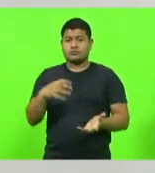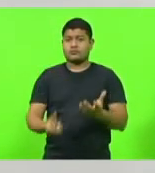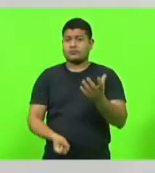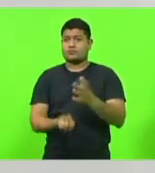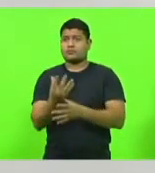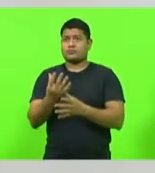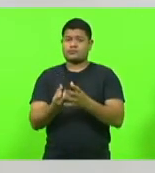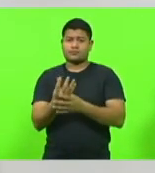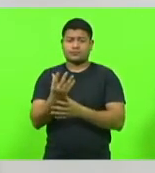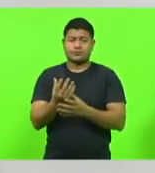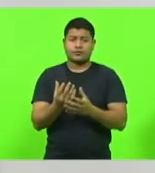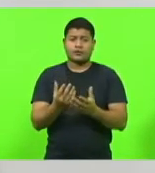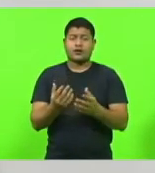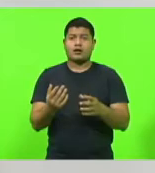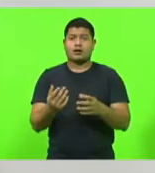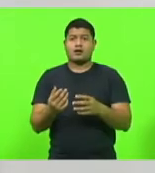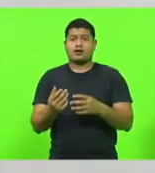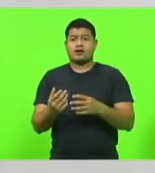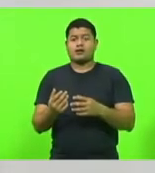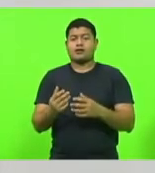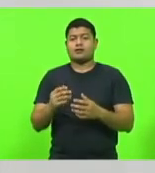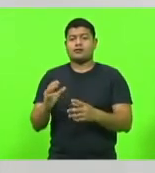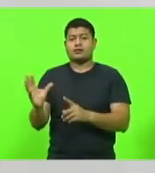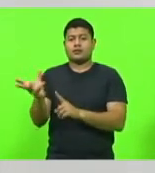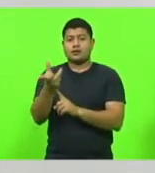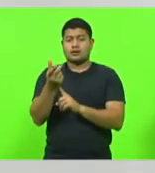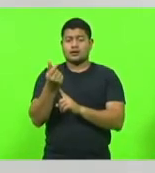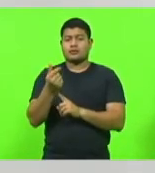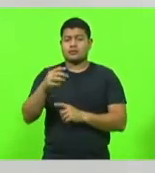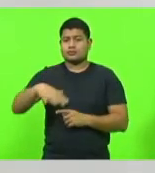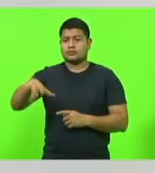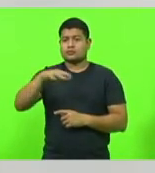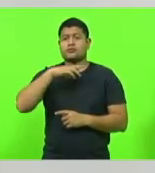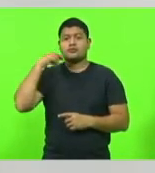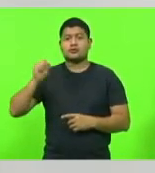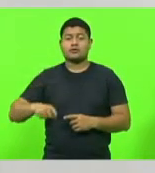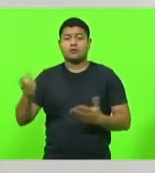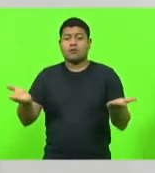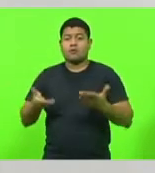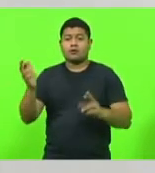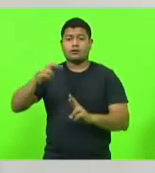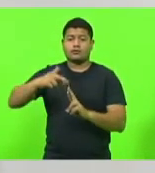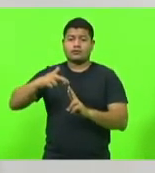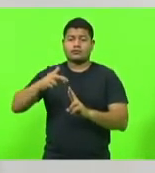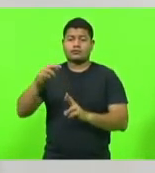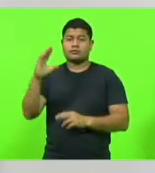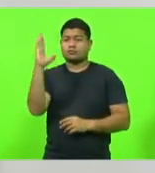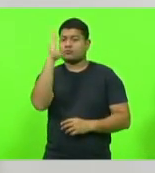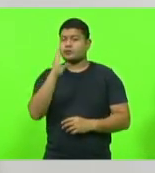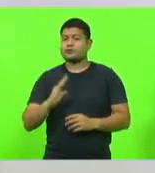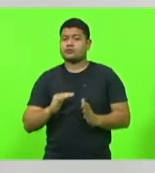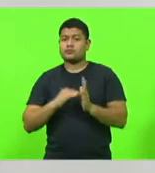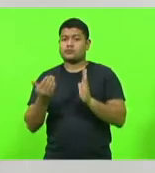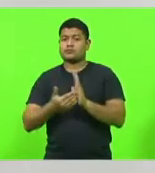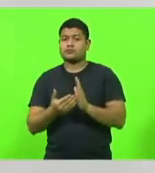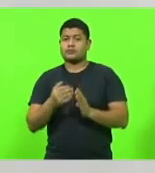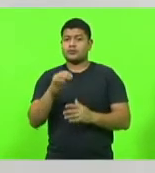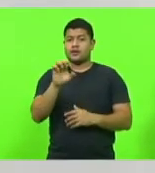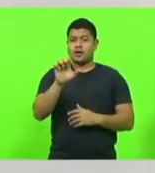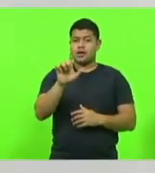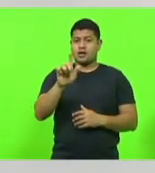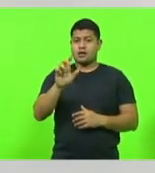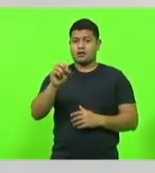SCAR, Sociedade de Cultura Artística de Jaraguá, que hoje é uma referência nacional. Seu Egon, que faleceu em